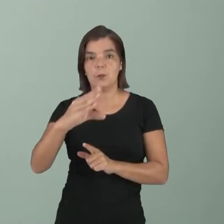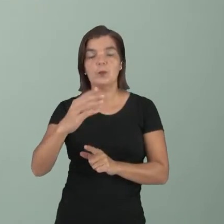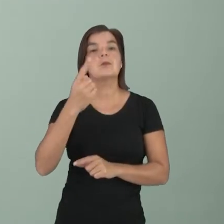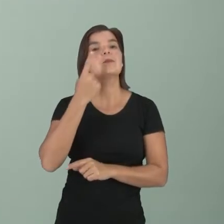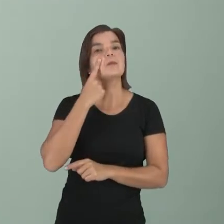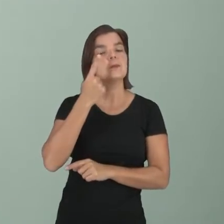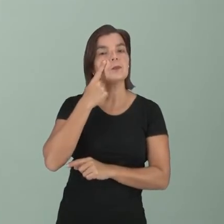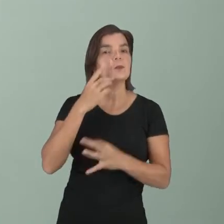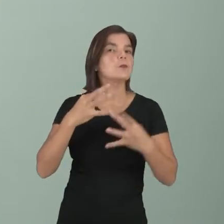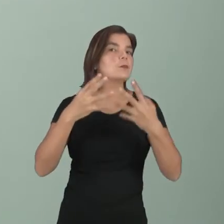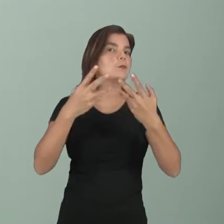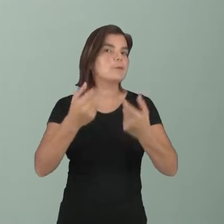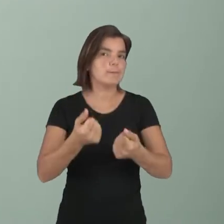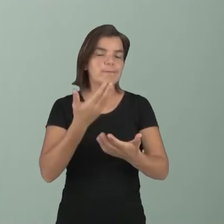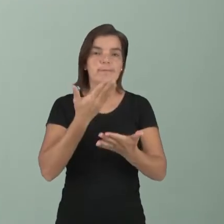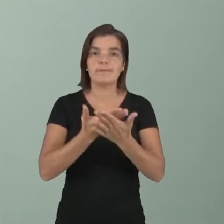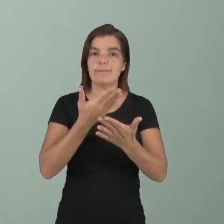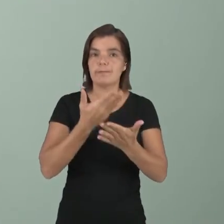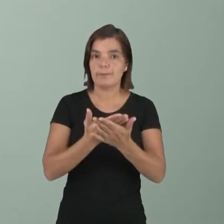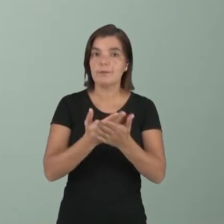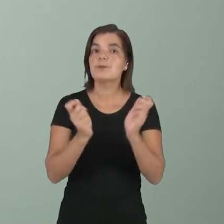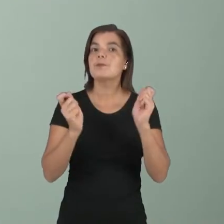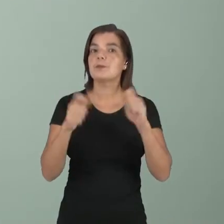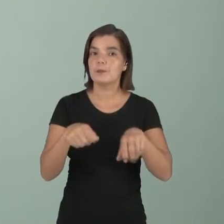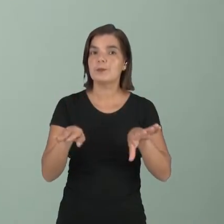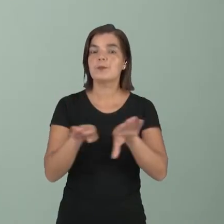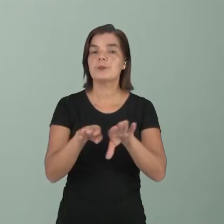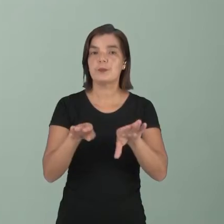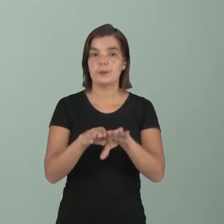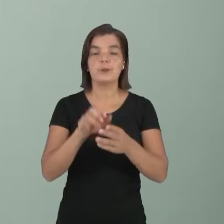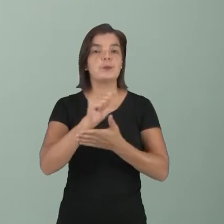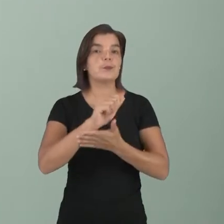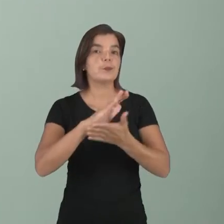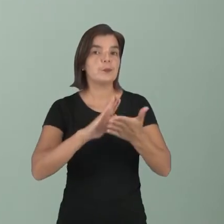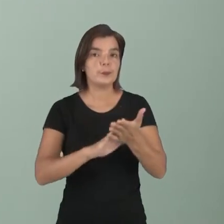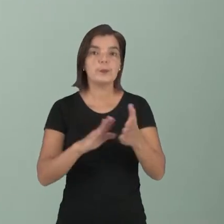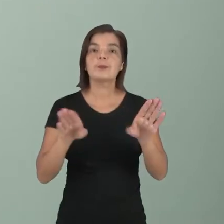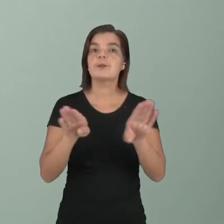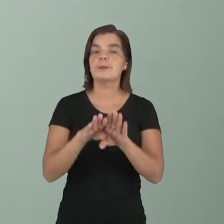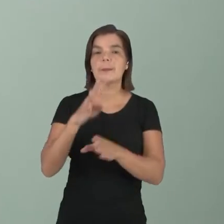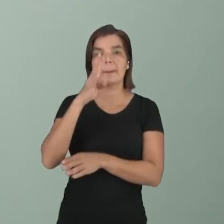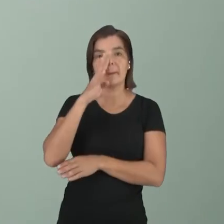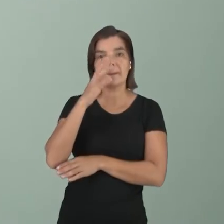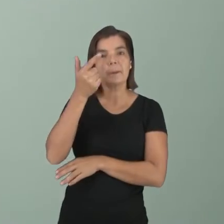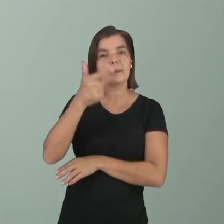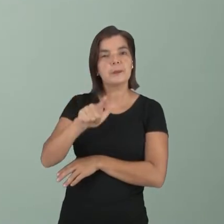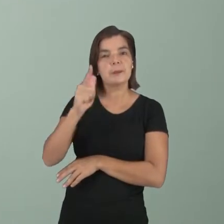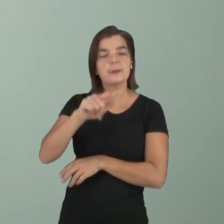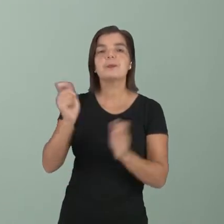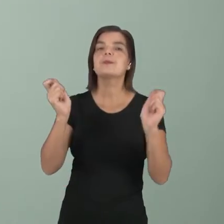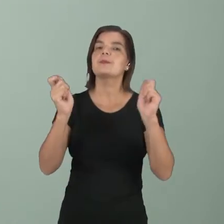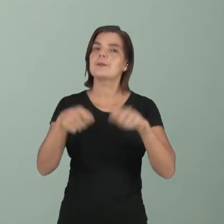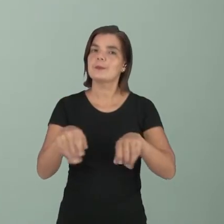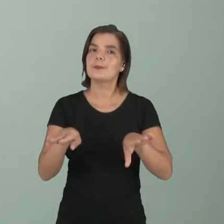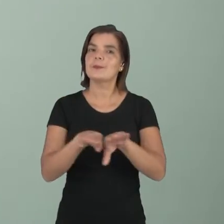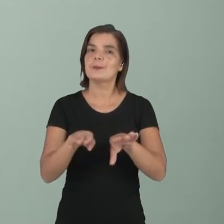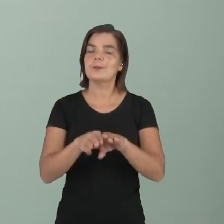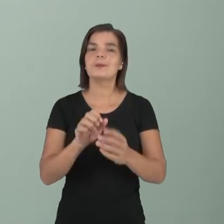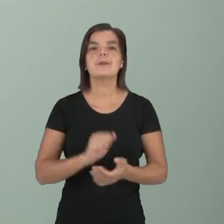Eduque. Lá vocês vão encontrar todas as nossas aulas disponíveis, os nossos exercitandos. Assistam quantas vezes vocês acharem